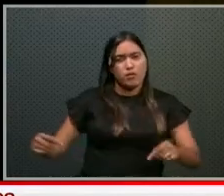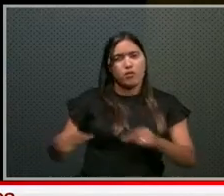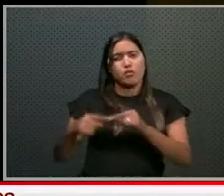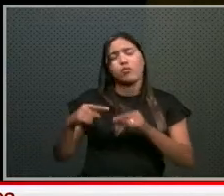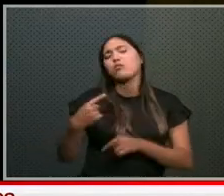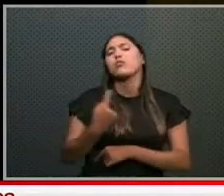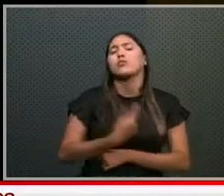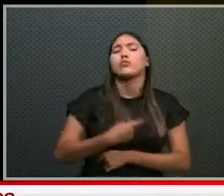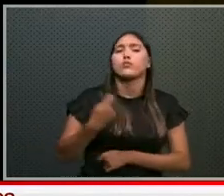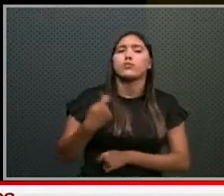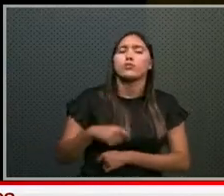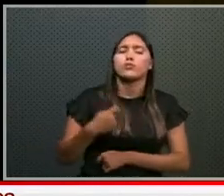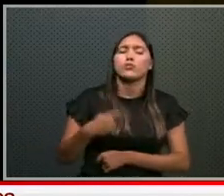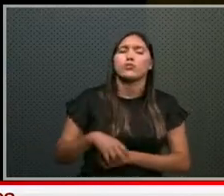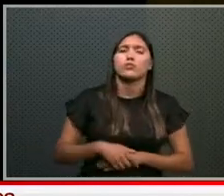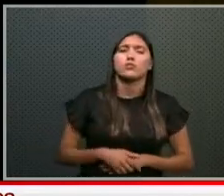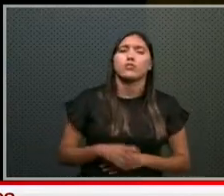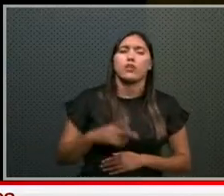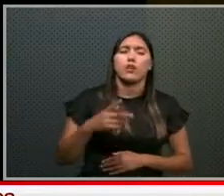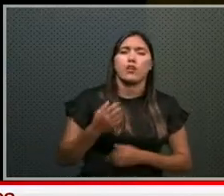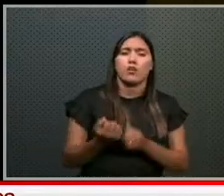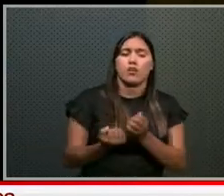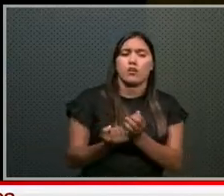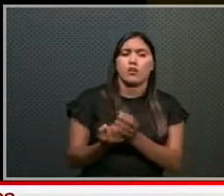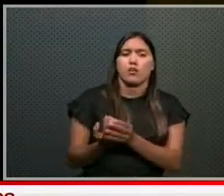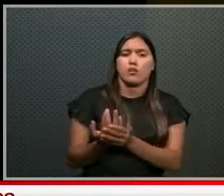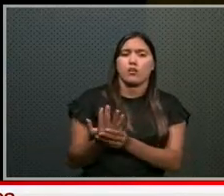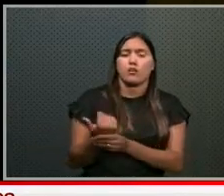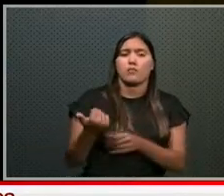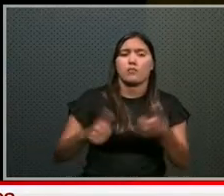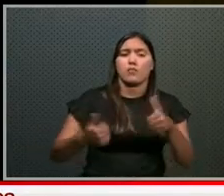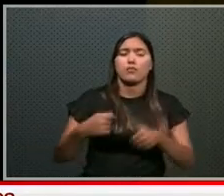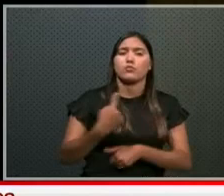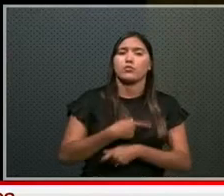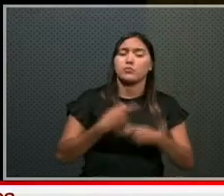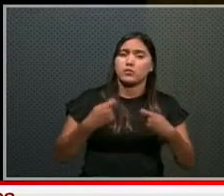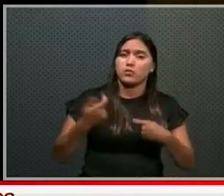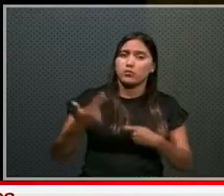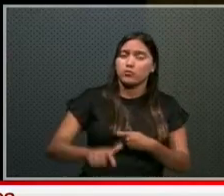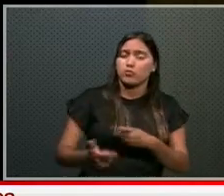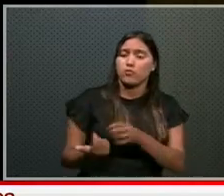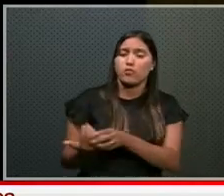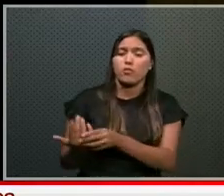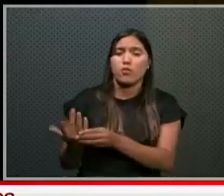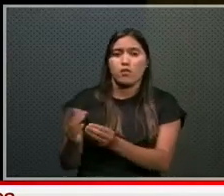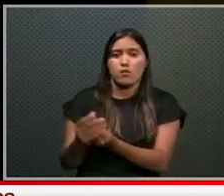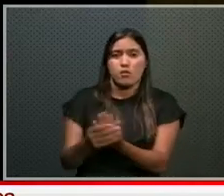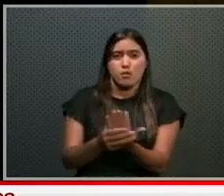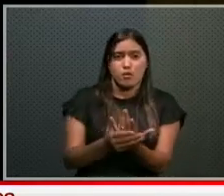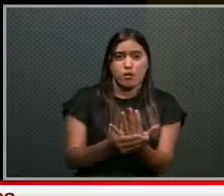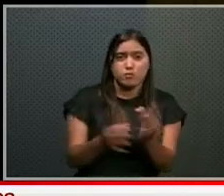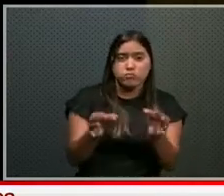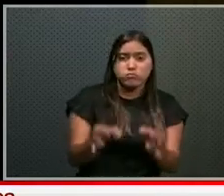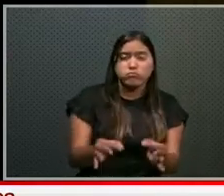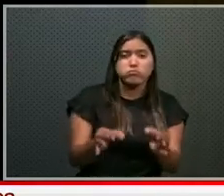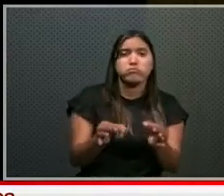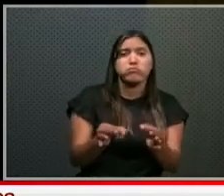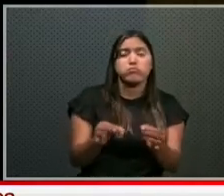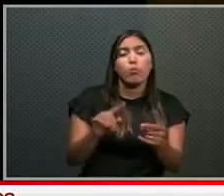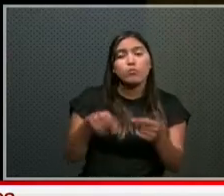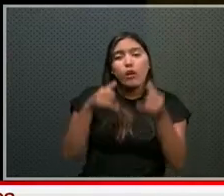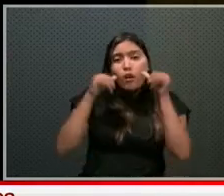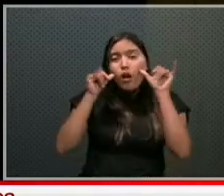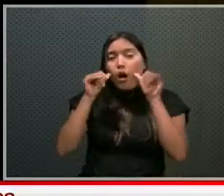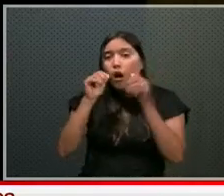precisa ter parte de qualidade a gente precisa recuperar pastagens a gente precisa ter eficiência